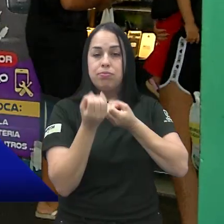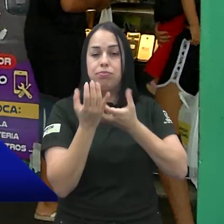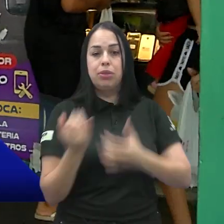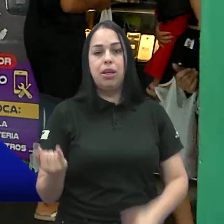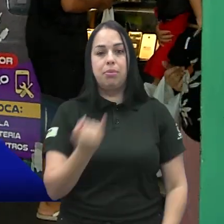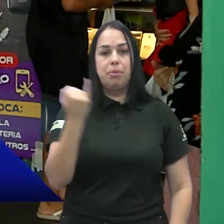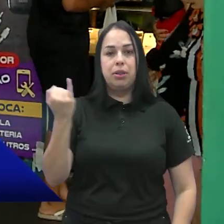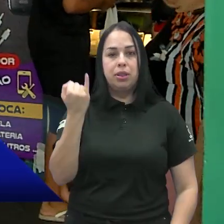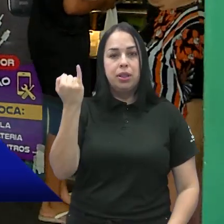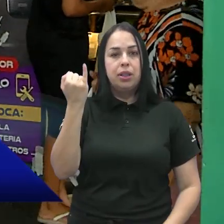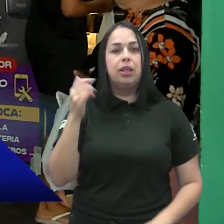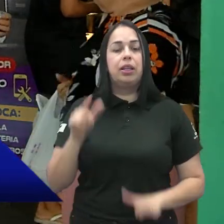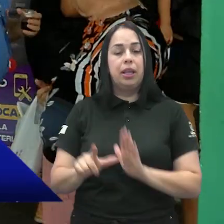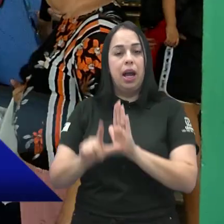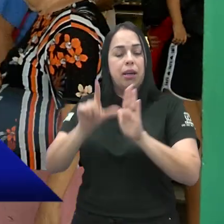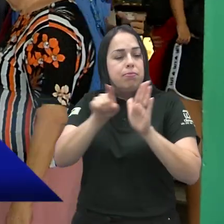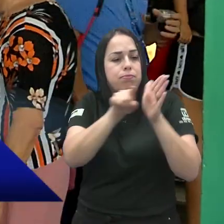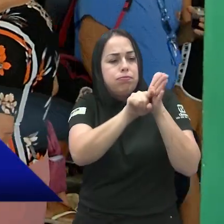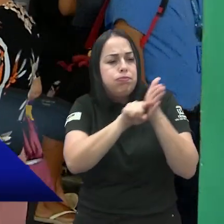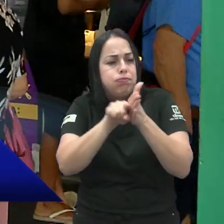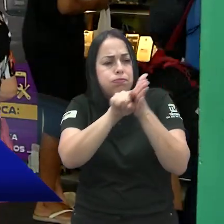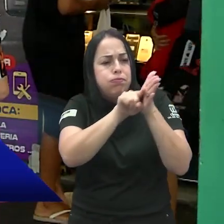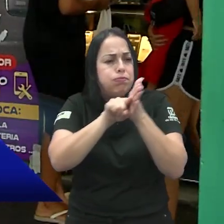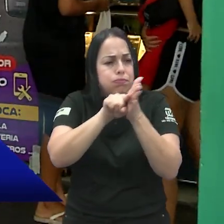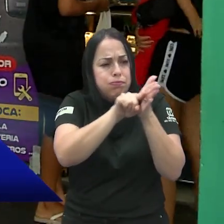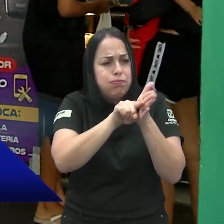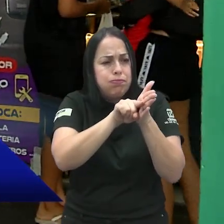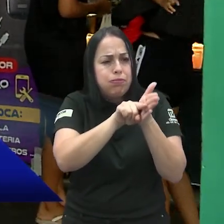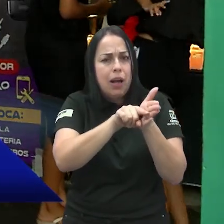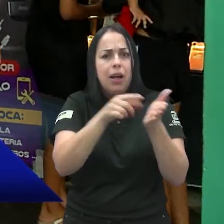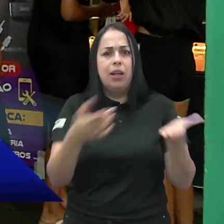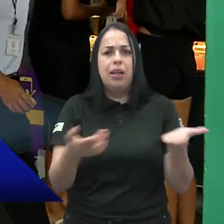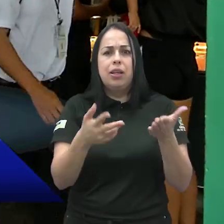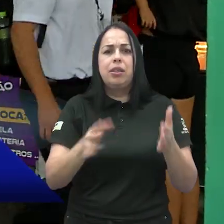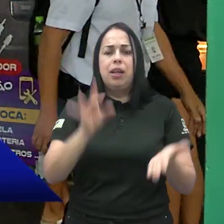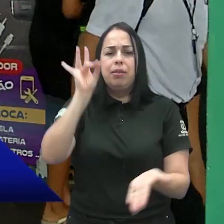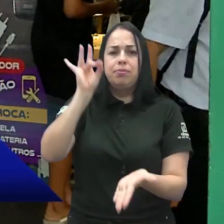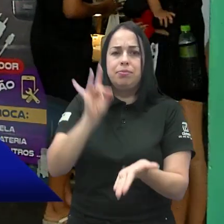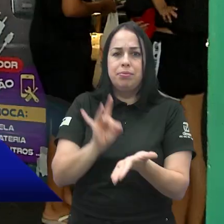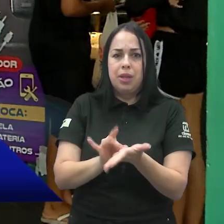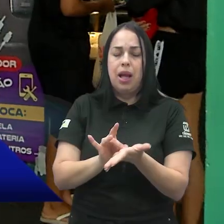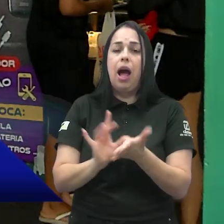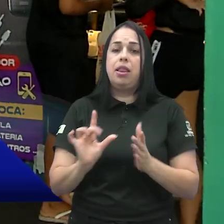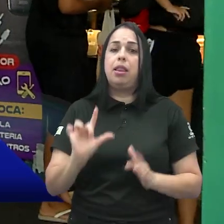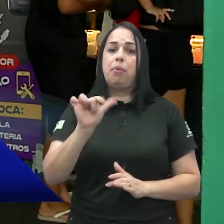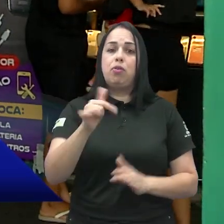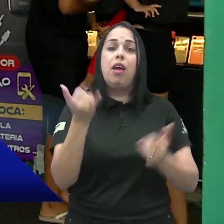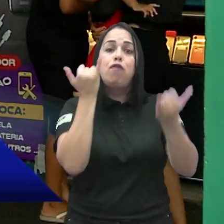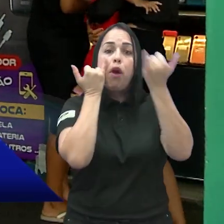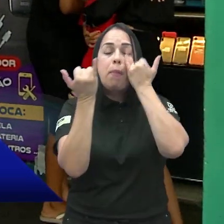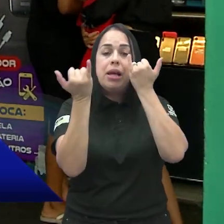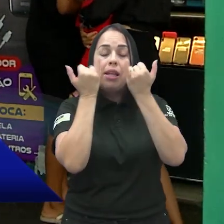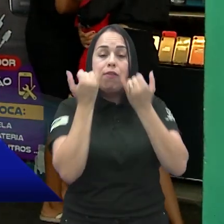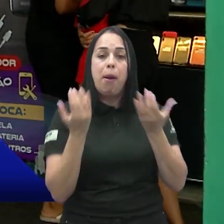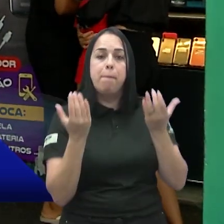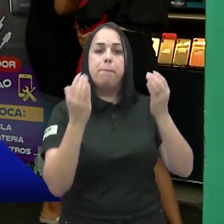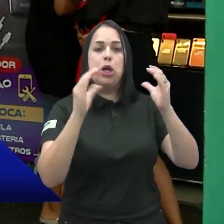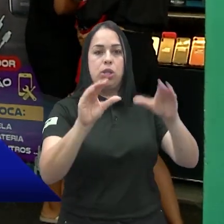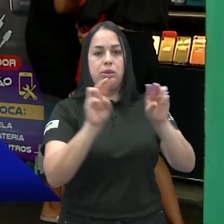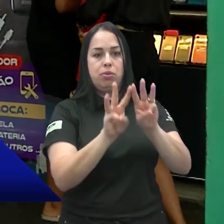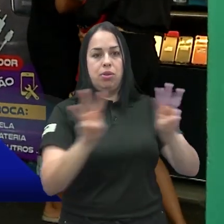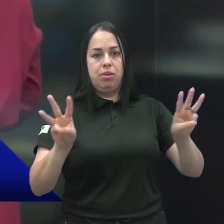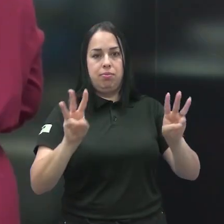a Prefeitura ainda destaca que todos esses estudos que embasaram o aumento estarão em breve disponíveis no portal